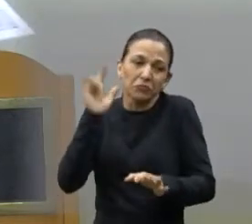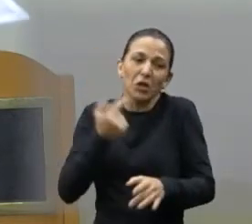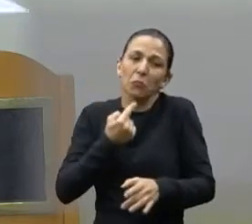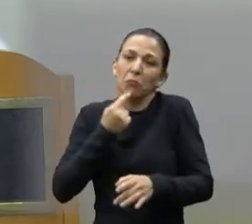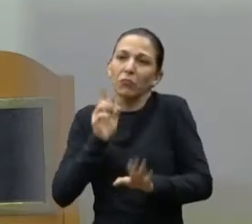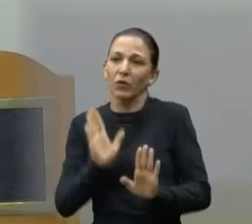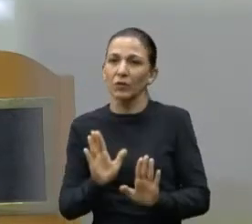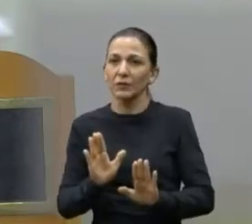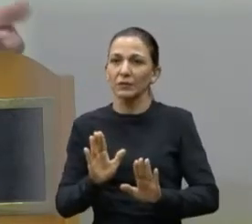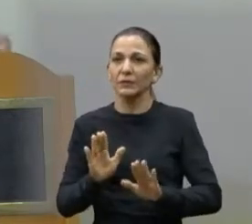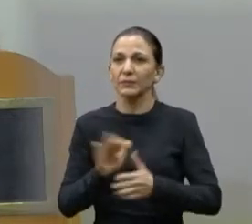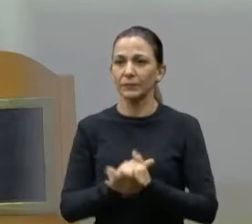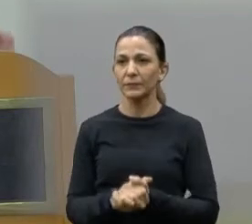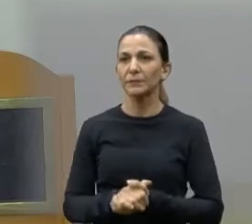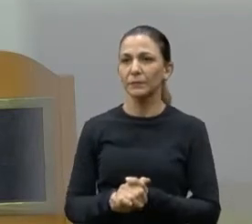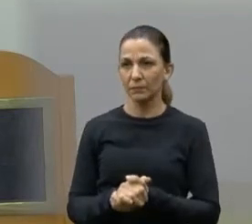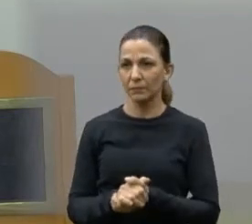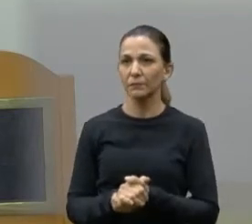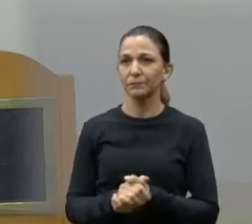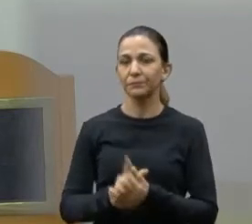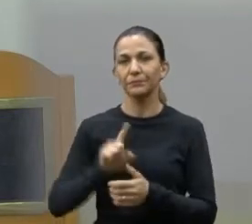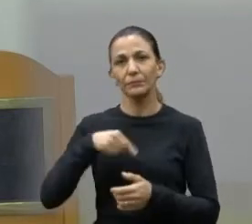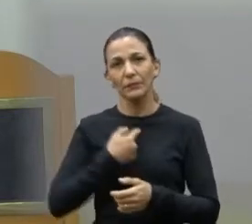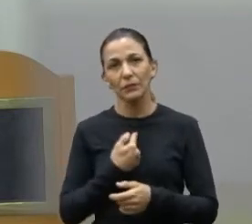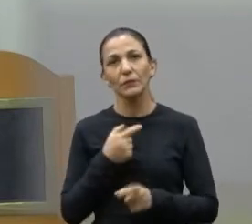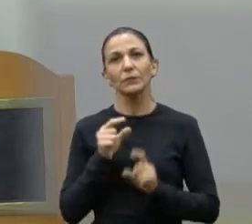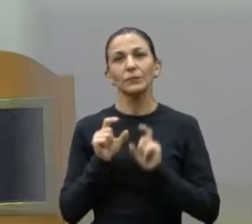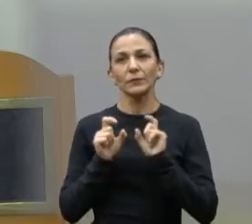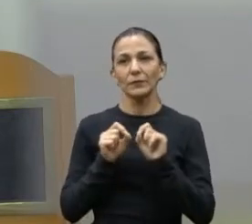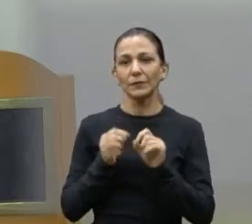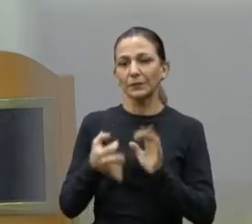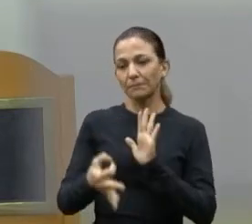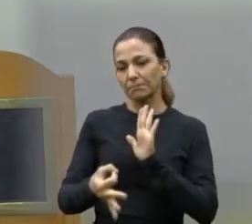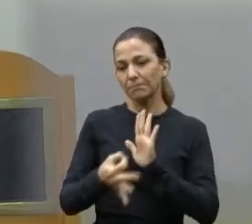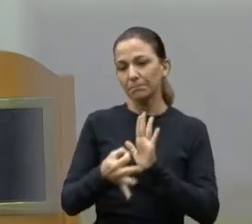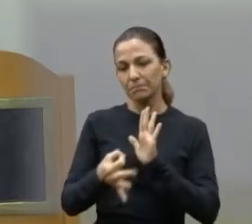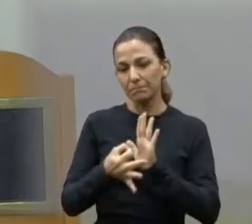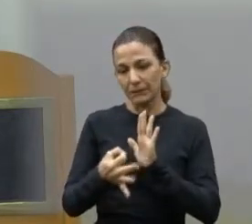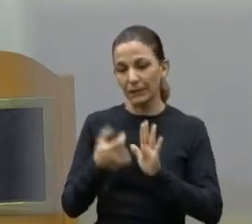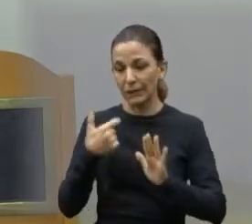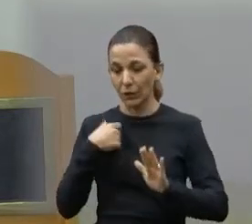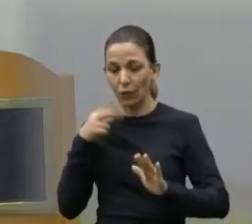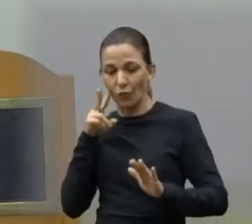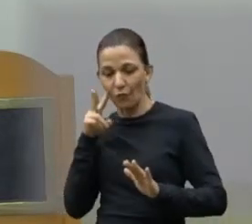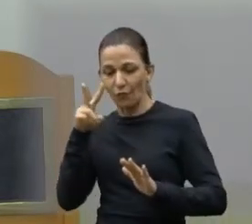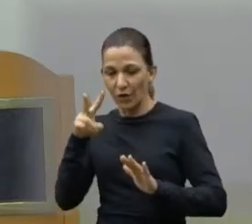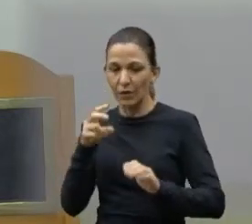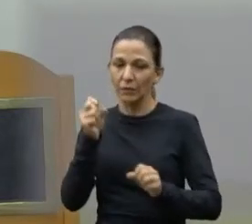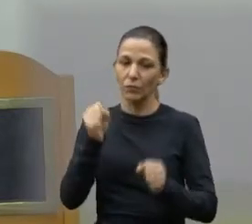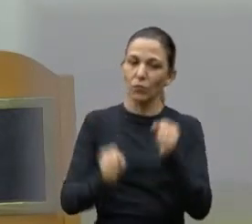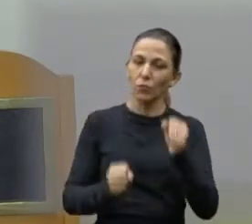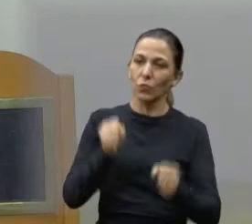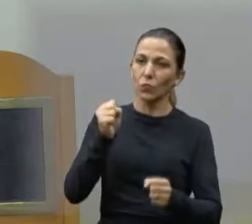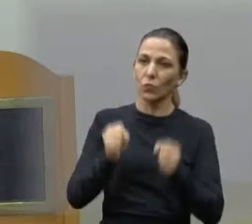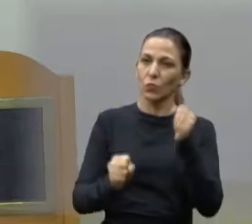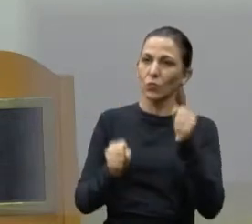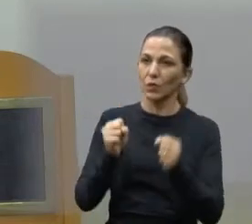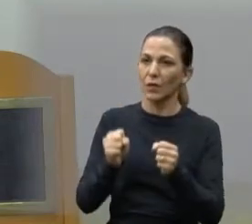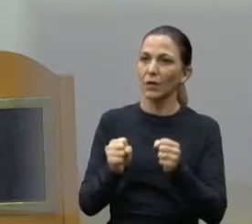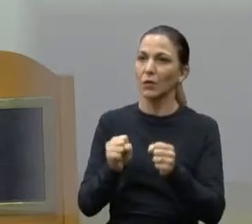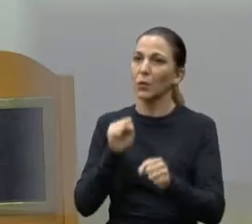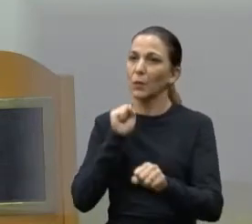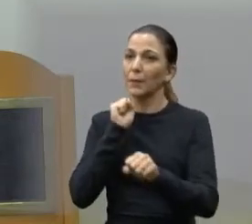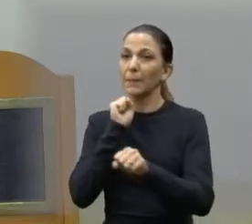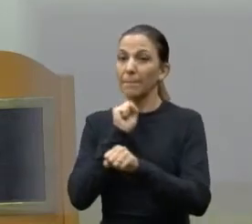bueiro que me preocupa bastante também então nós realmente eu tô fazendo esse comentário que tava andando tá dirigindo eu não parei na via expressa